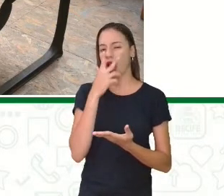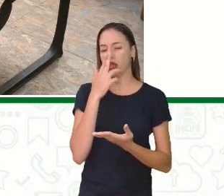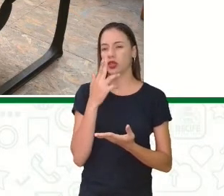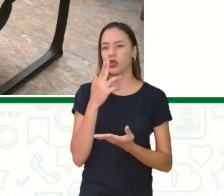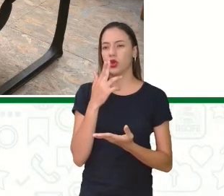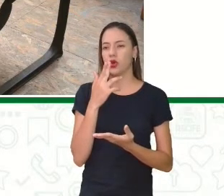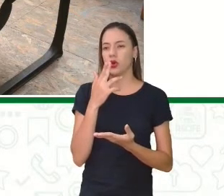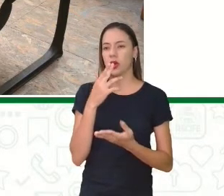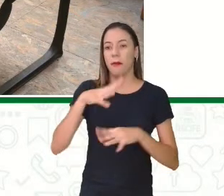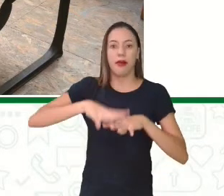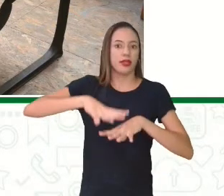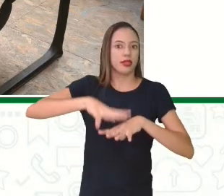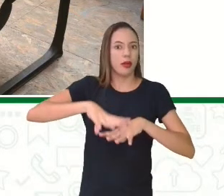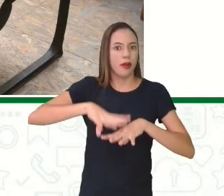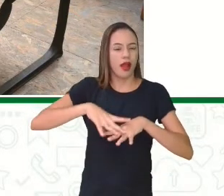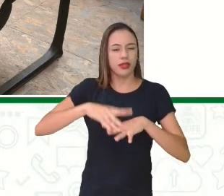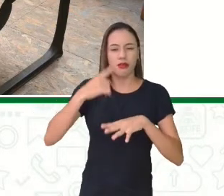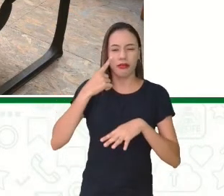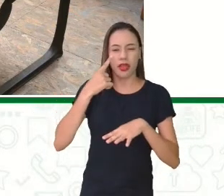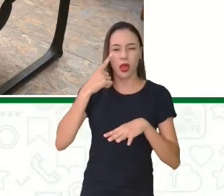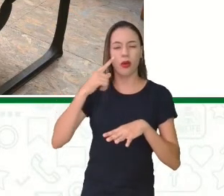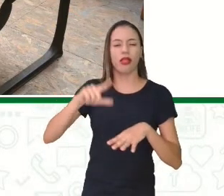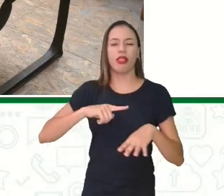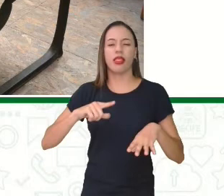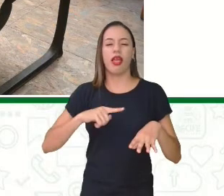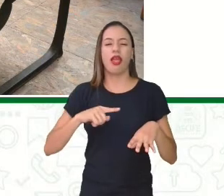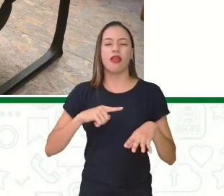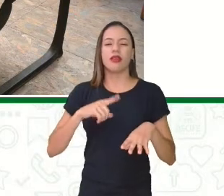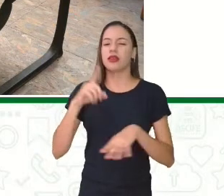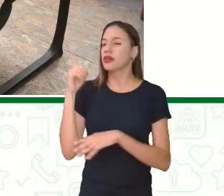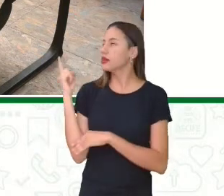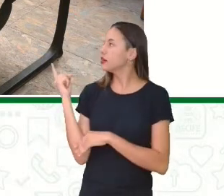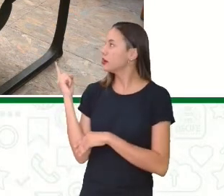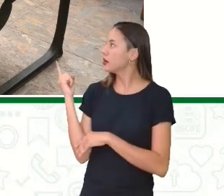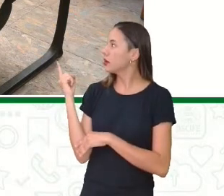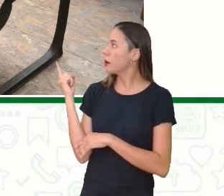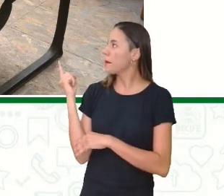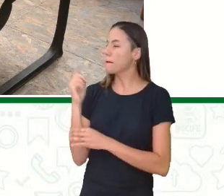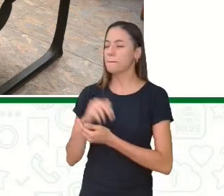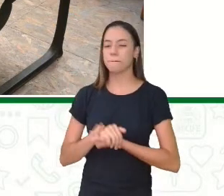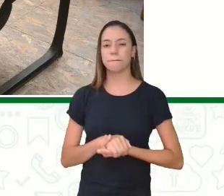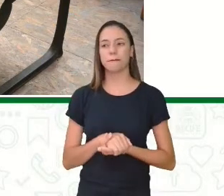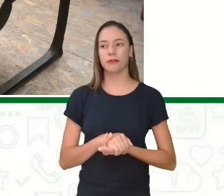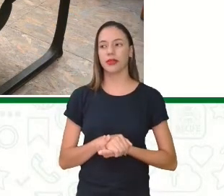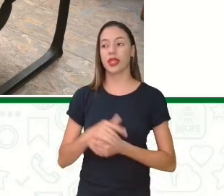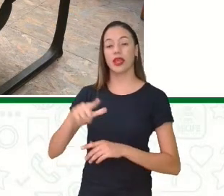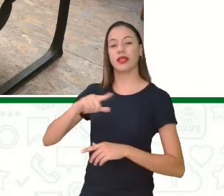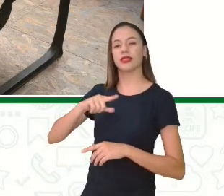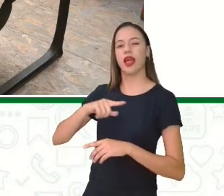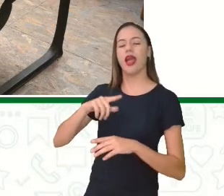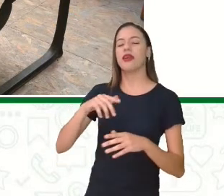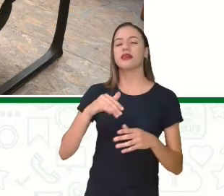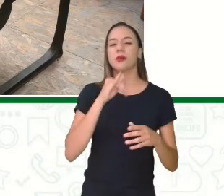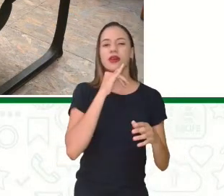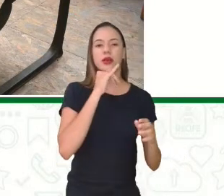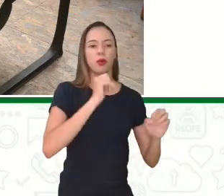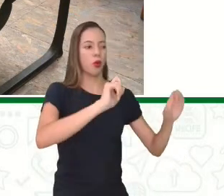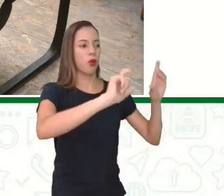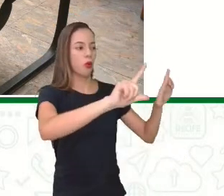ali, ó, de matemática, viu? Você vê ali que tem um negócio de fazer conta que é